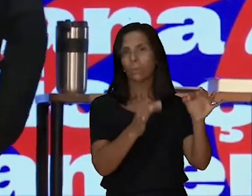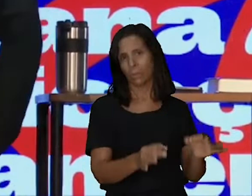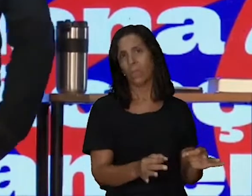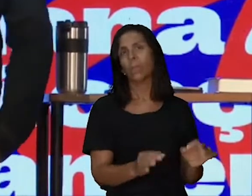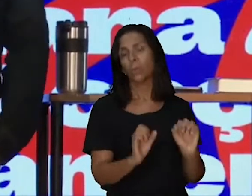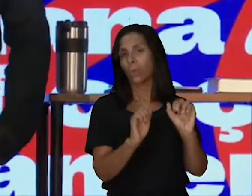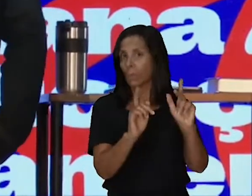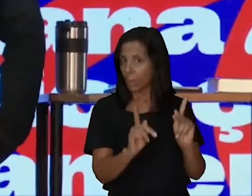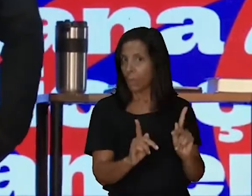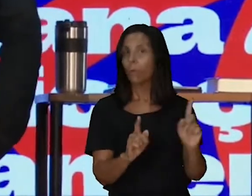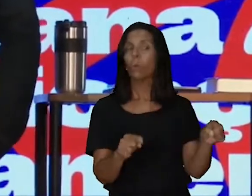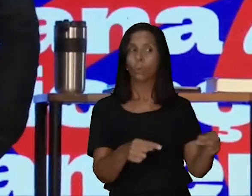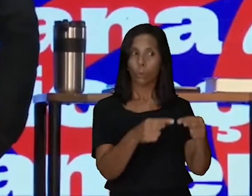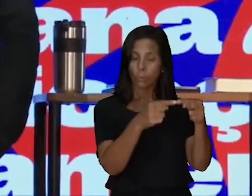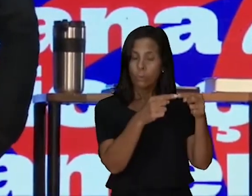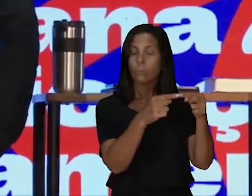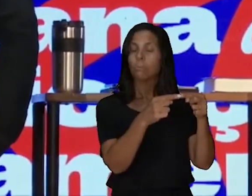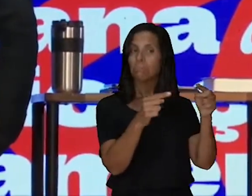Muito certo.